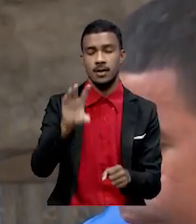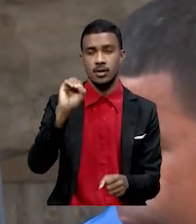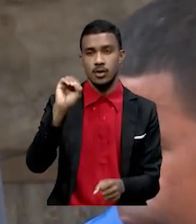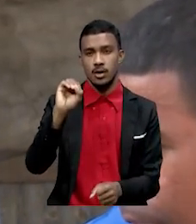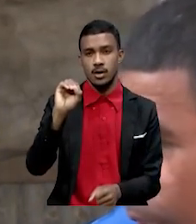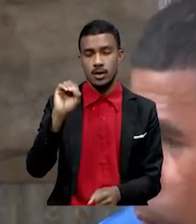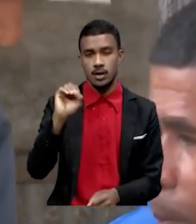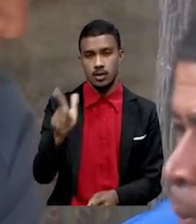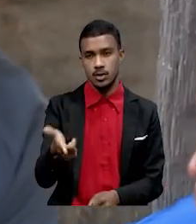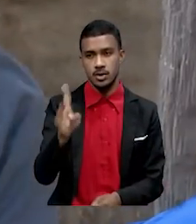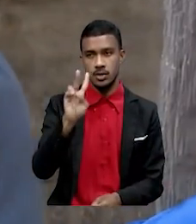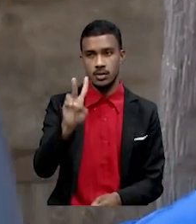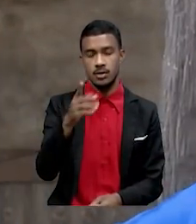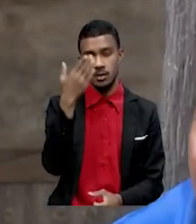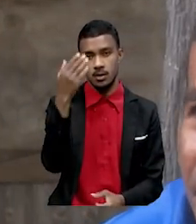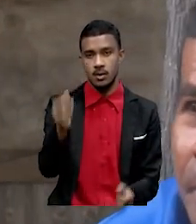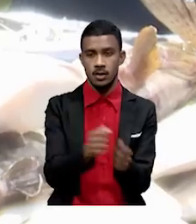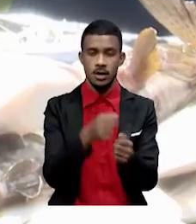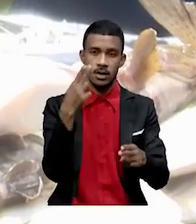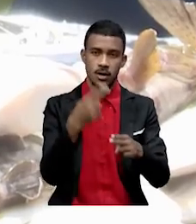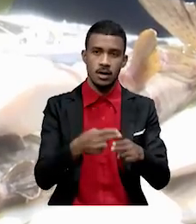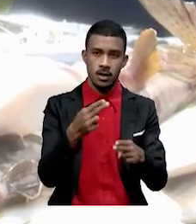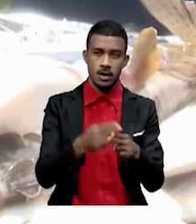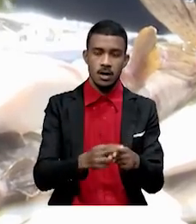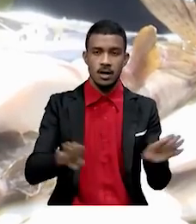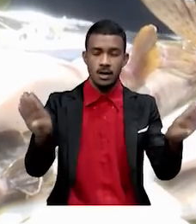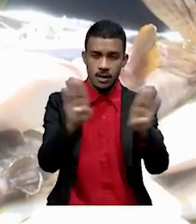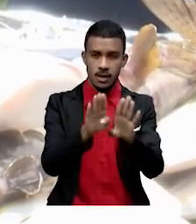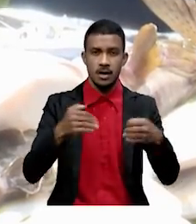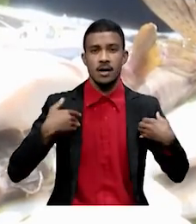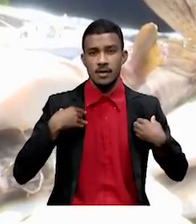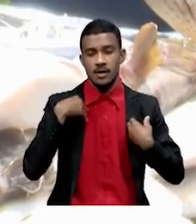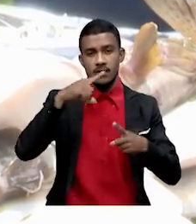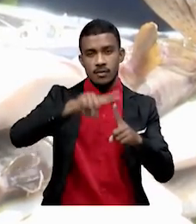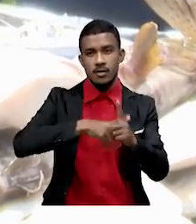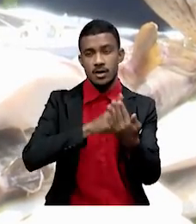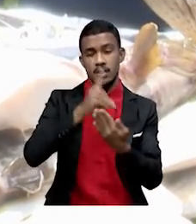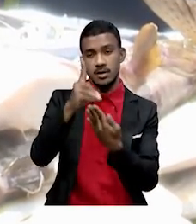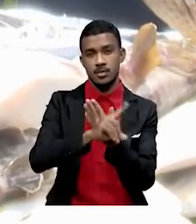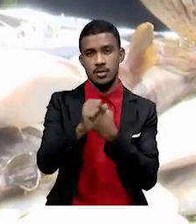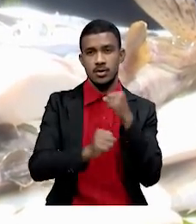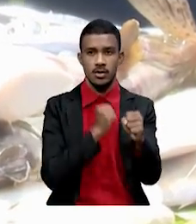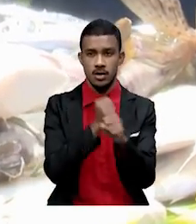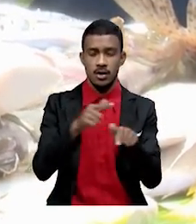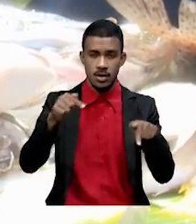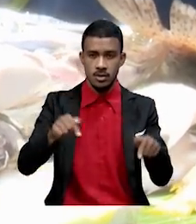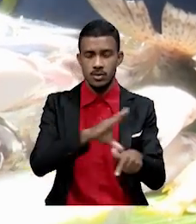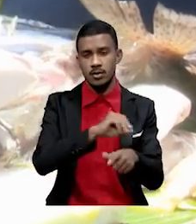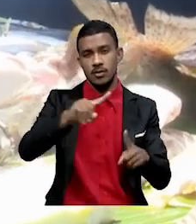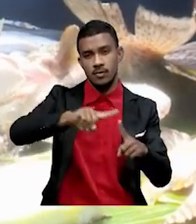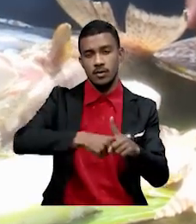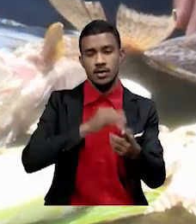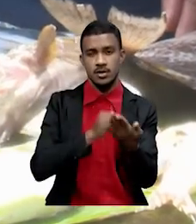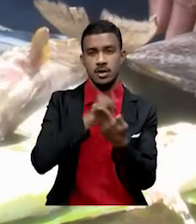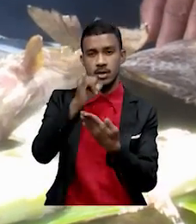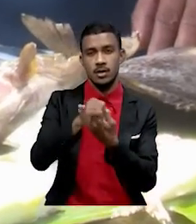resen rua. No ninaran seitaka sai ia fulan dezembro. Tinan ne ou fulan janeiro. Tinan